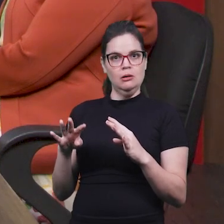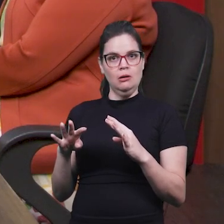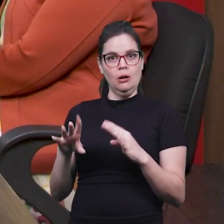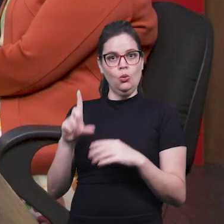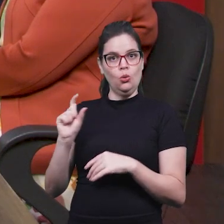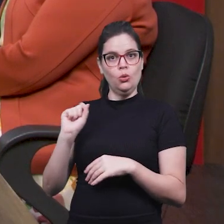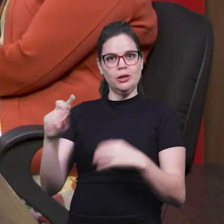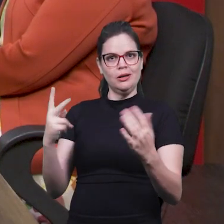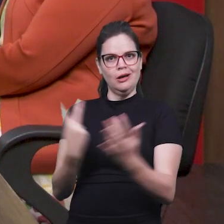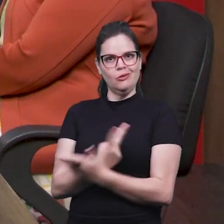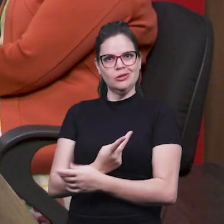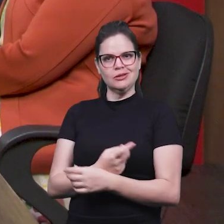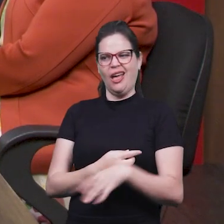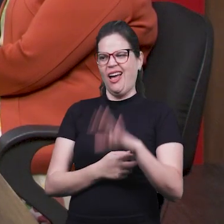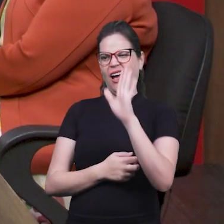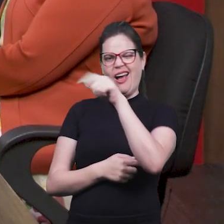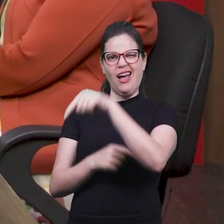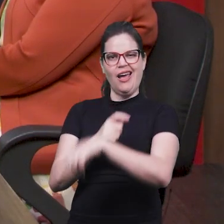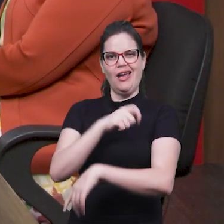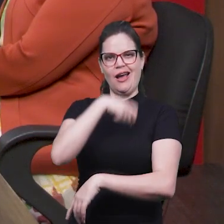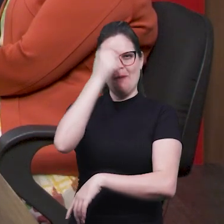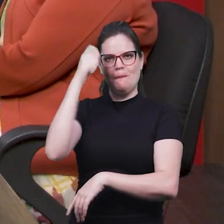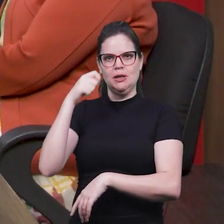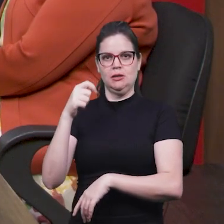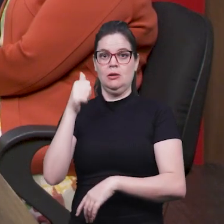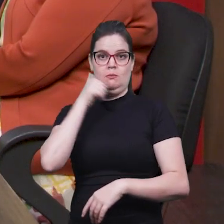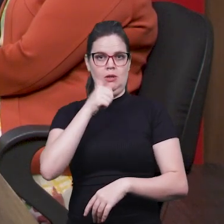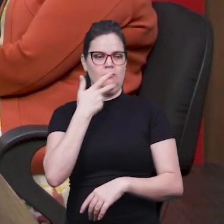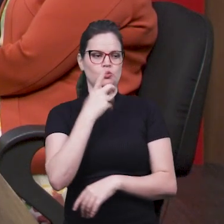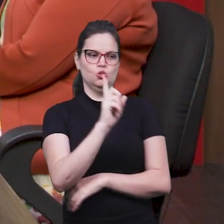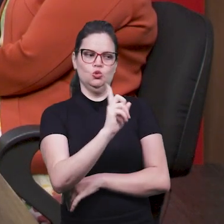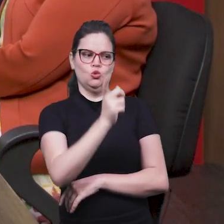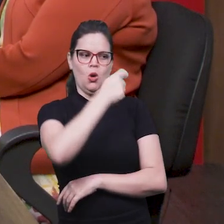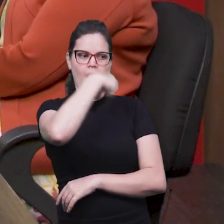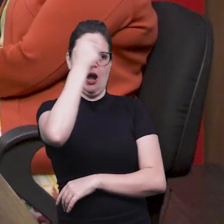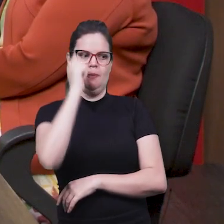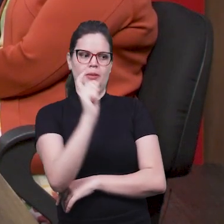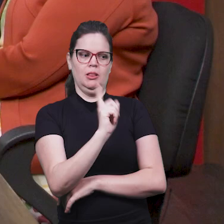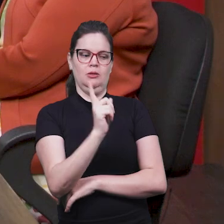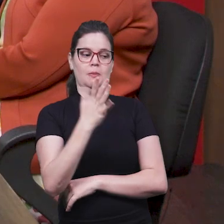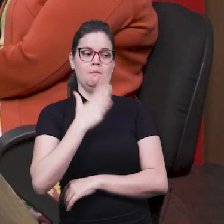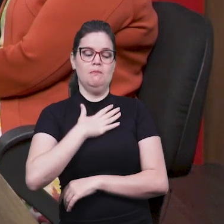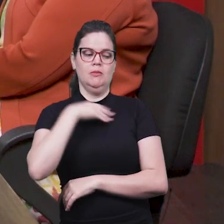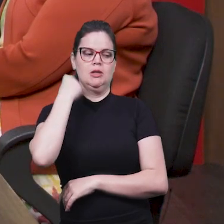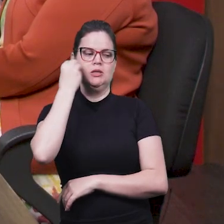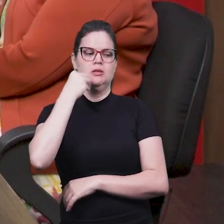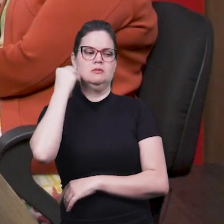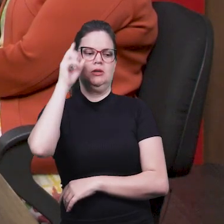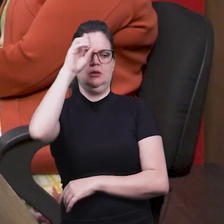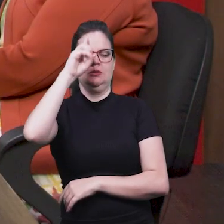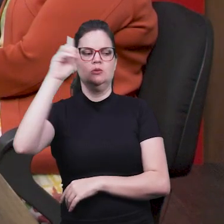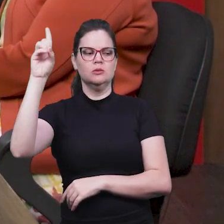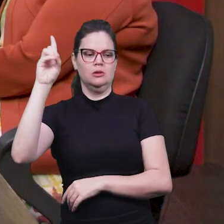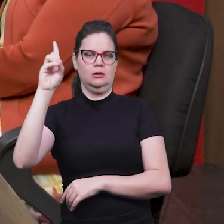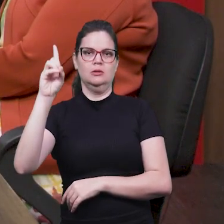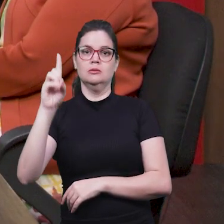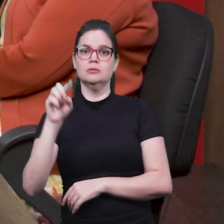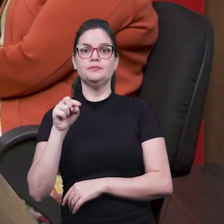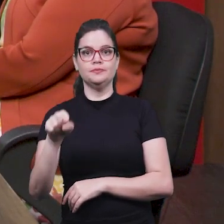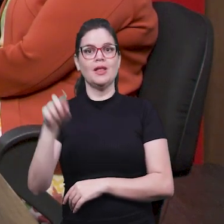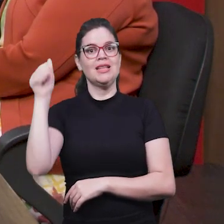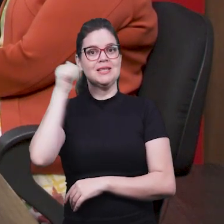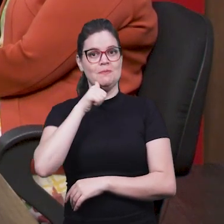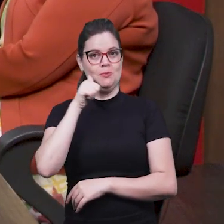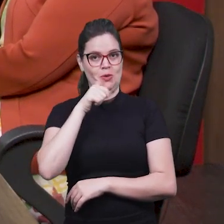Amadeu. Amadeu mesmo. Aí ela falou assim, não é coisa de Amadeu, não. Eu tive uma experiência com Deus. Essa moça, no dia